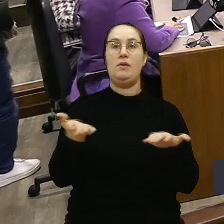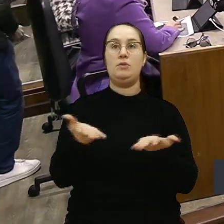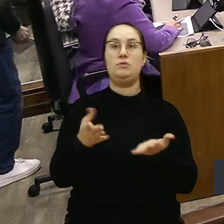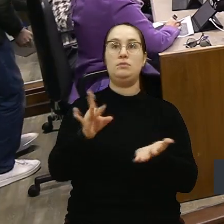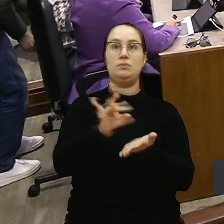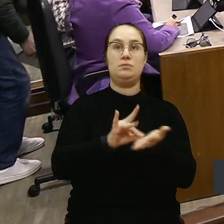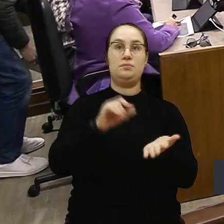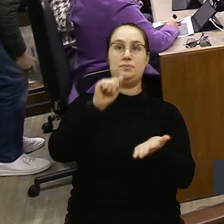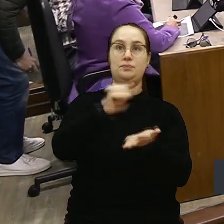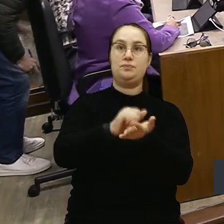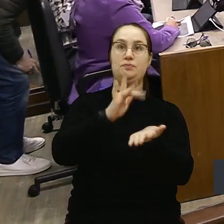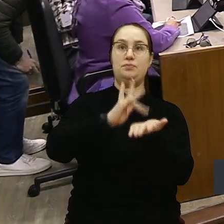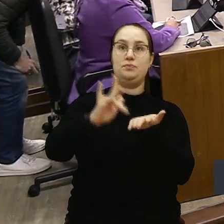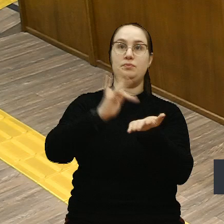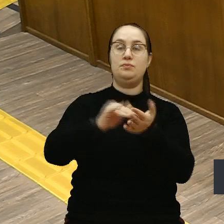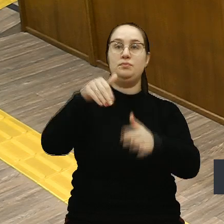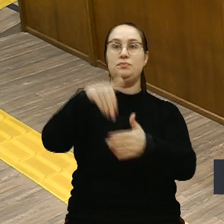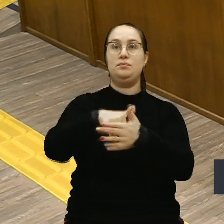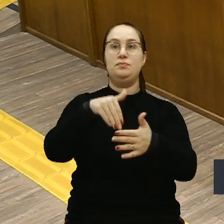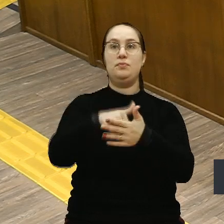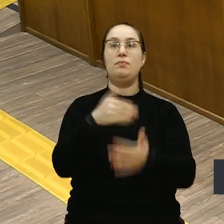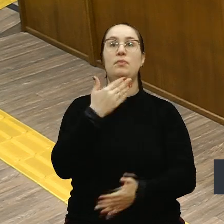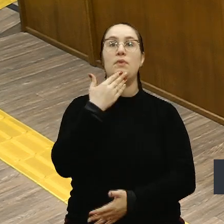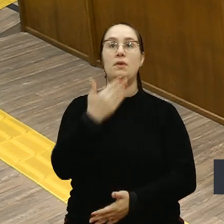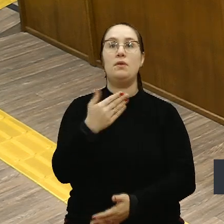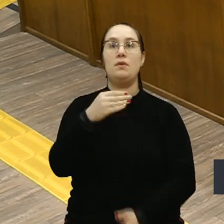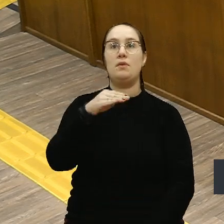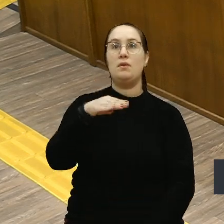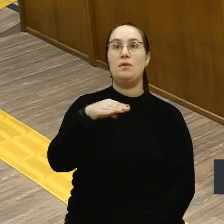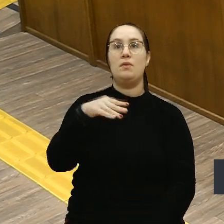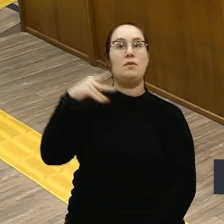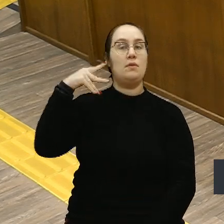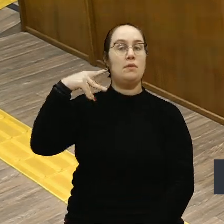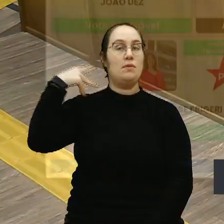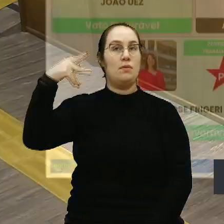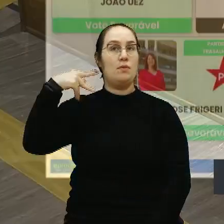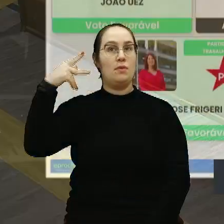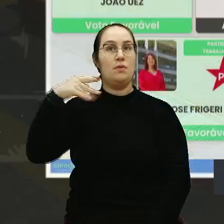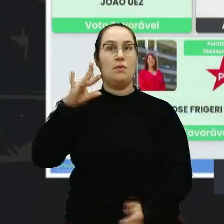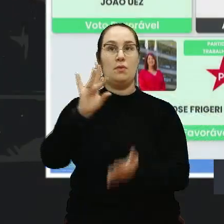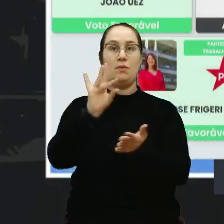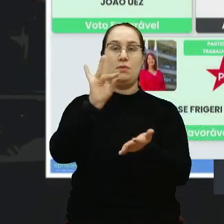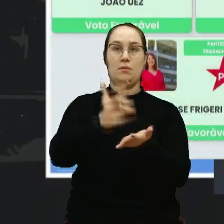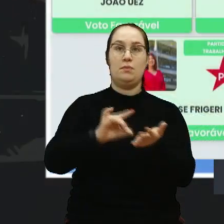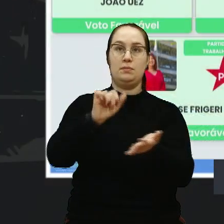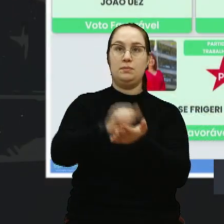eletrônico dos votos. Solicito às vereadoras e vereadores que registrem seus votos.